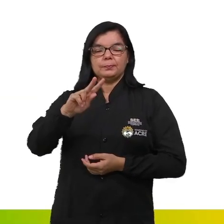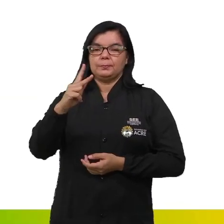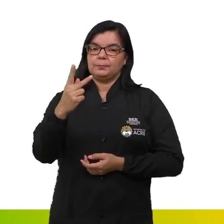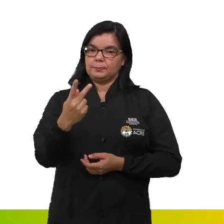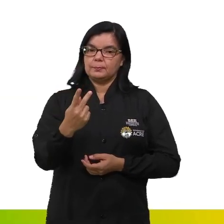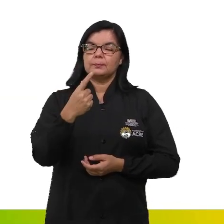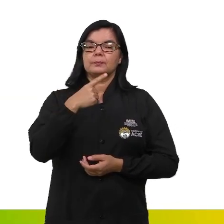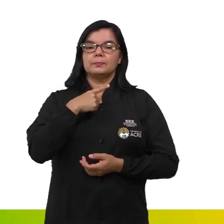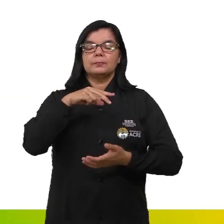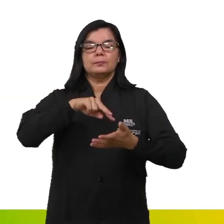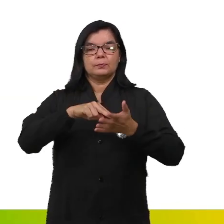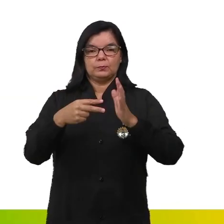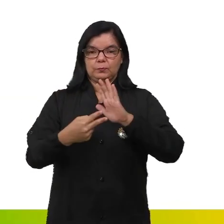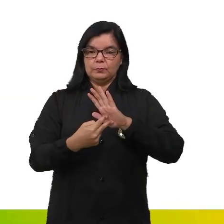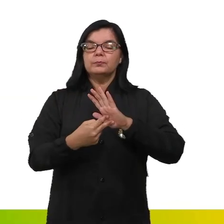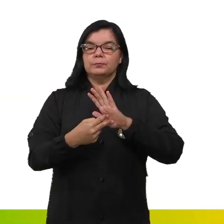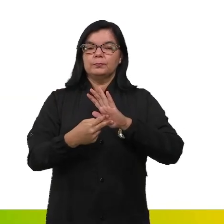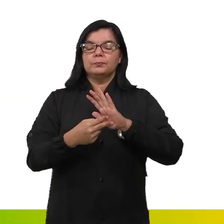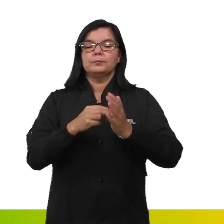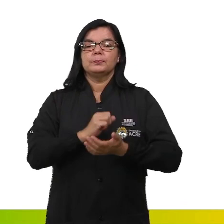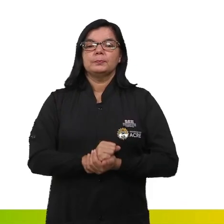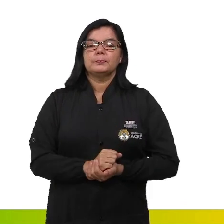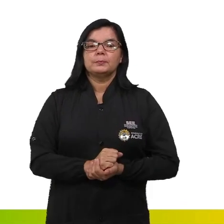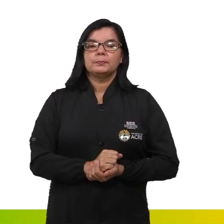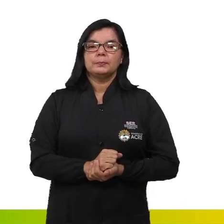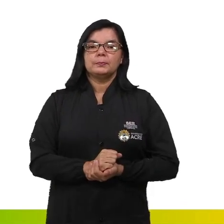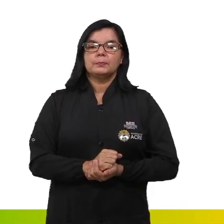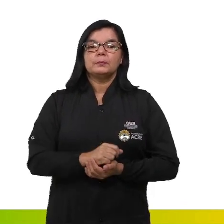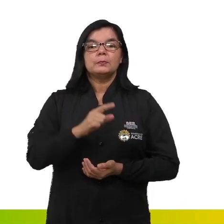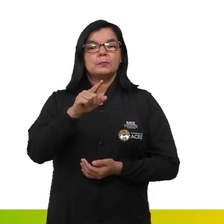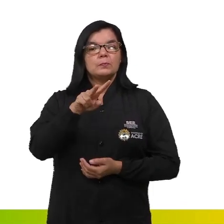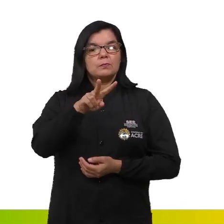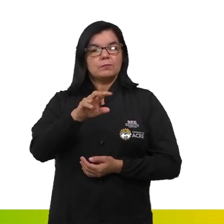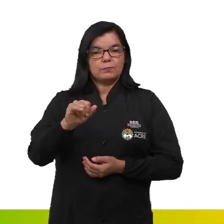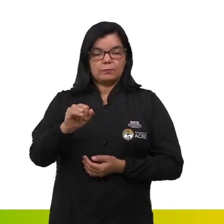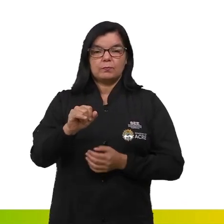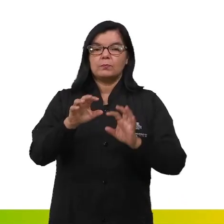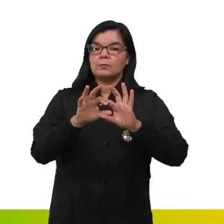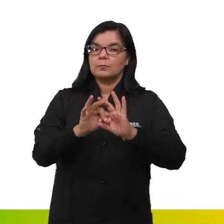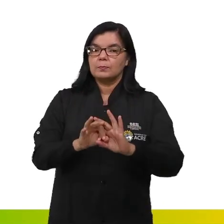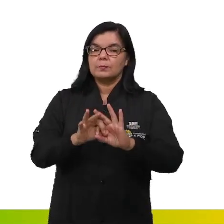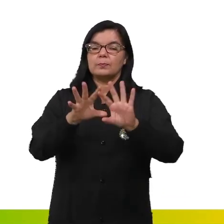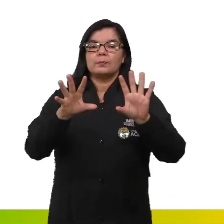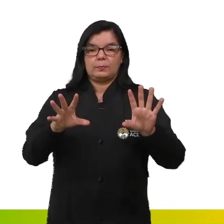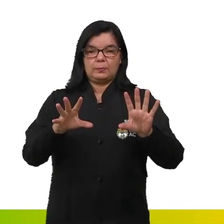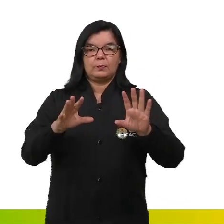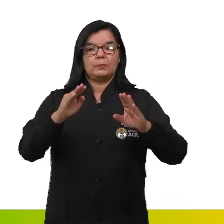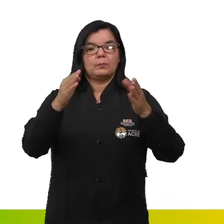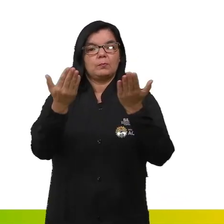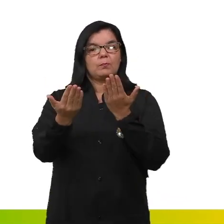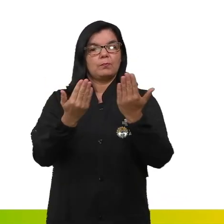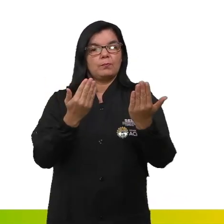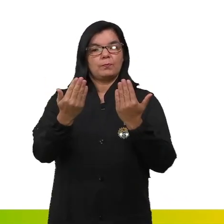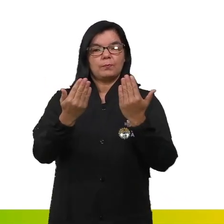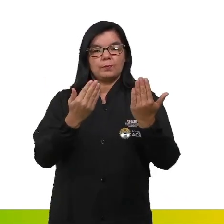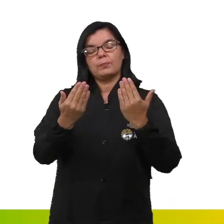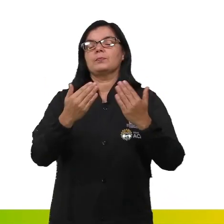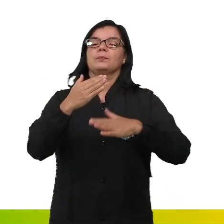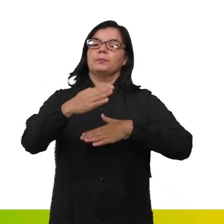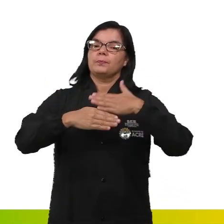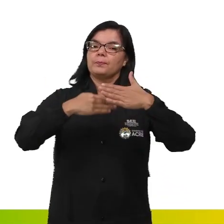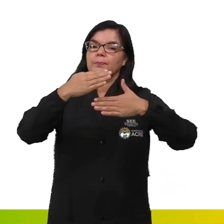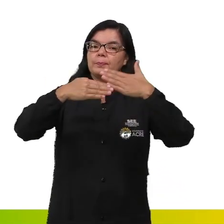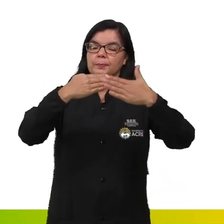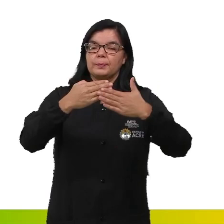respeito a esse índice, que é o Índice de Desenvolvimento Humano, ele vai permitir o quê? Comparar o